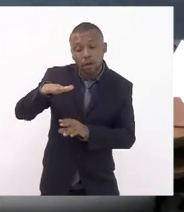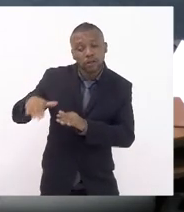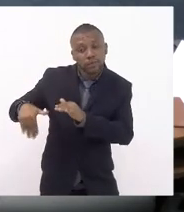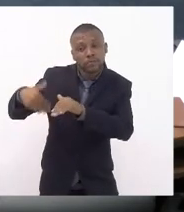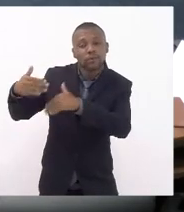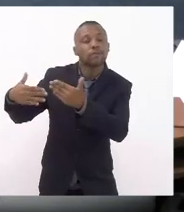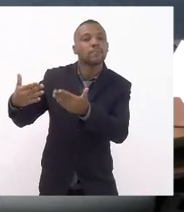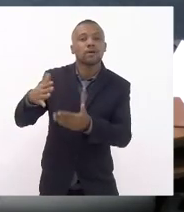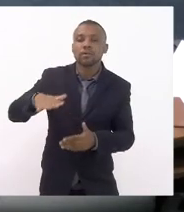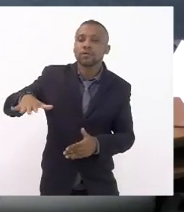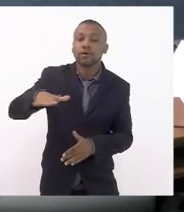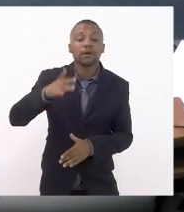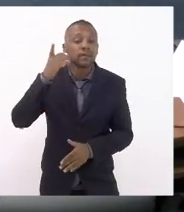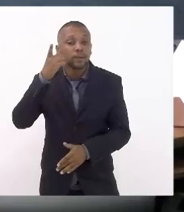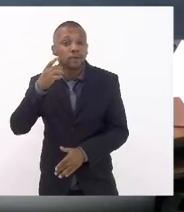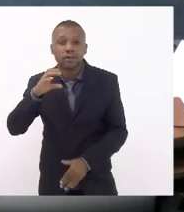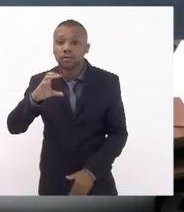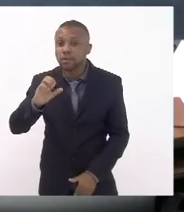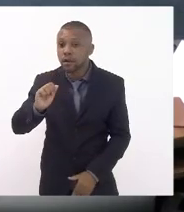Carlos Macedo.